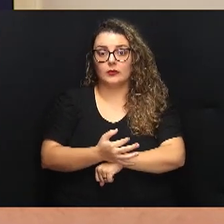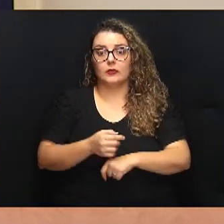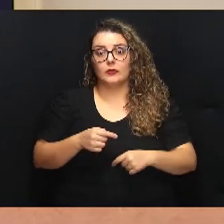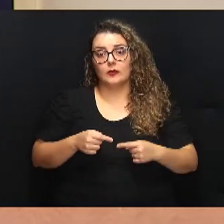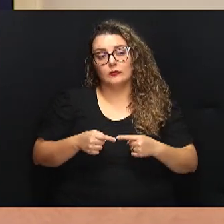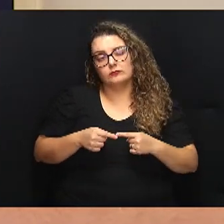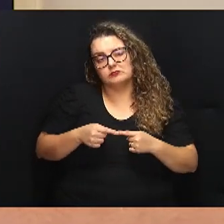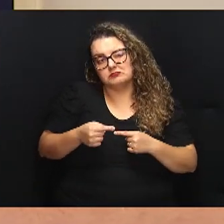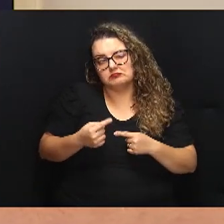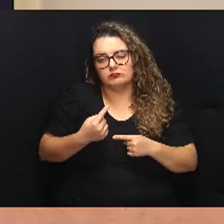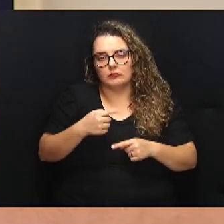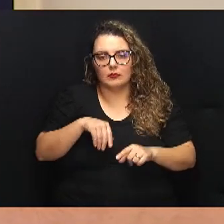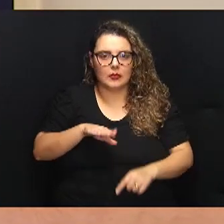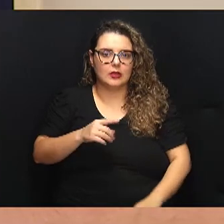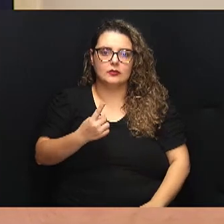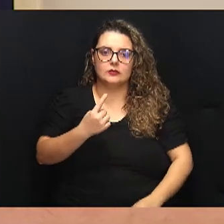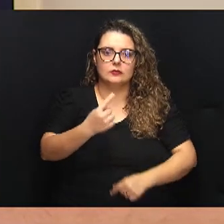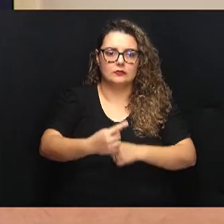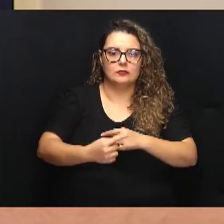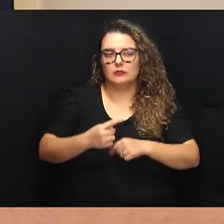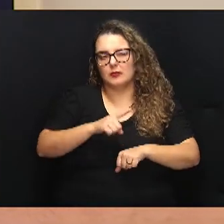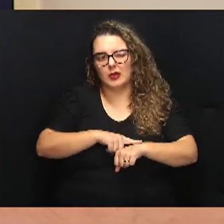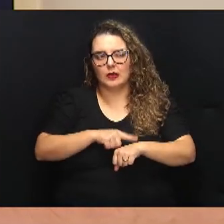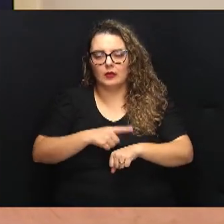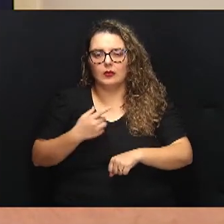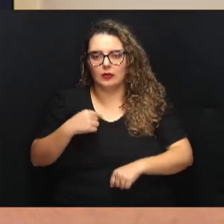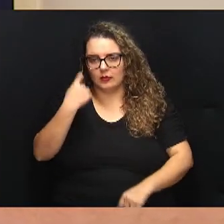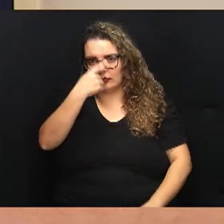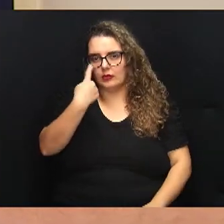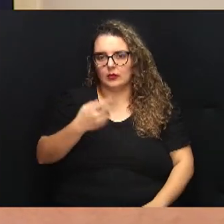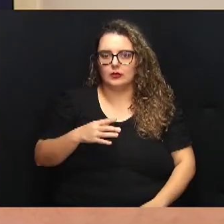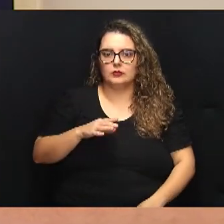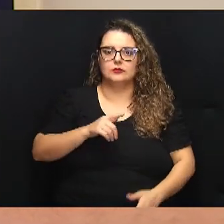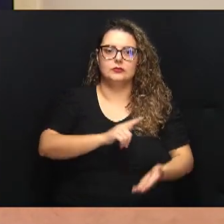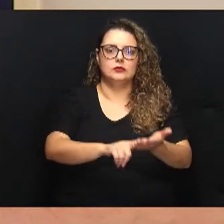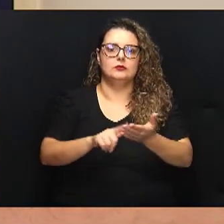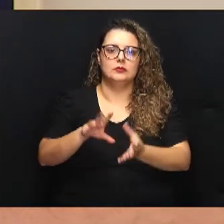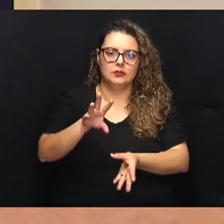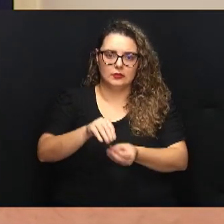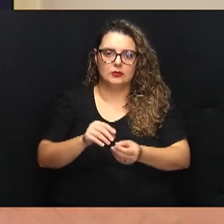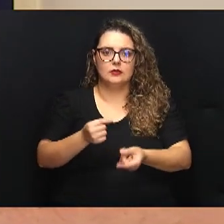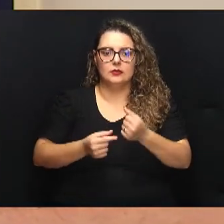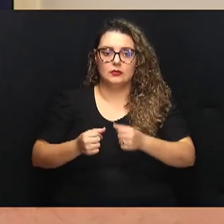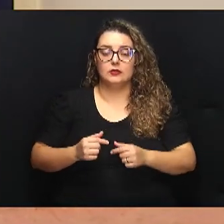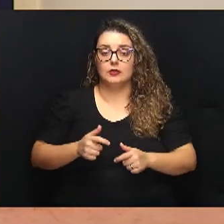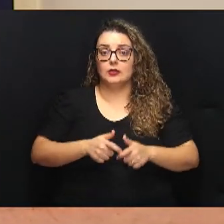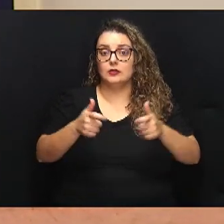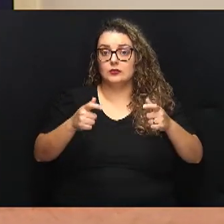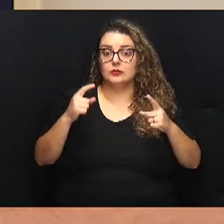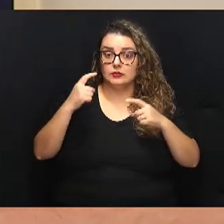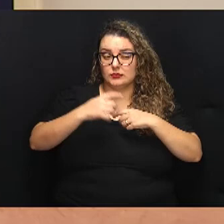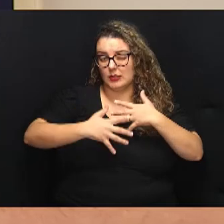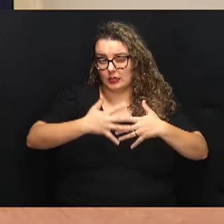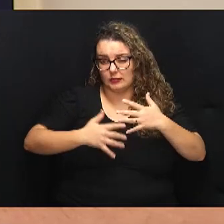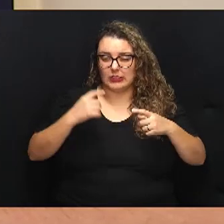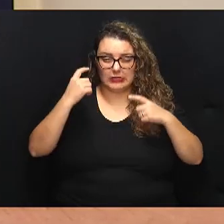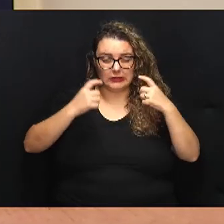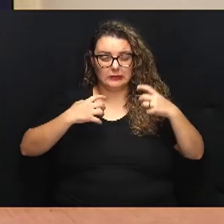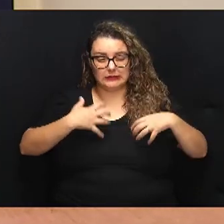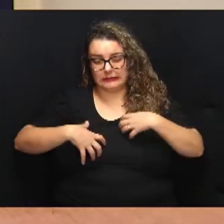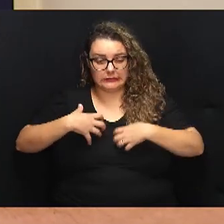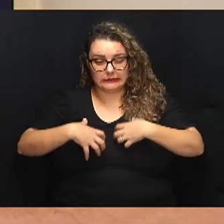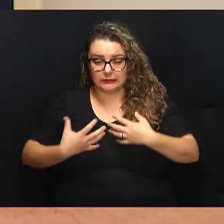mais 1 hora para limpeza do estabelecimento, fechamento de caixa. E os de alta incomodidade vão poder